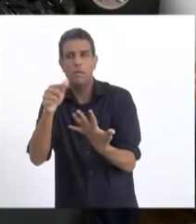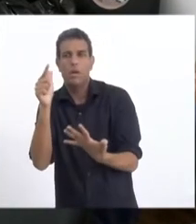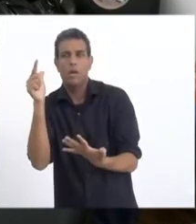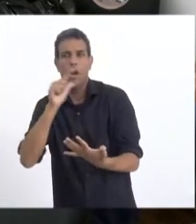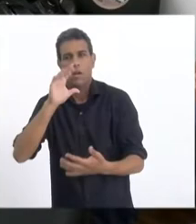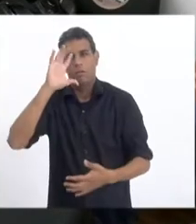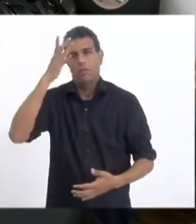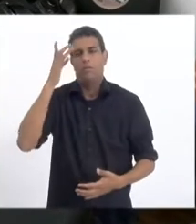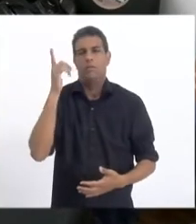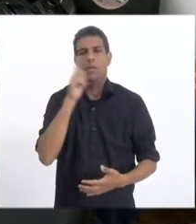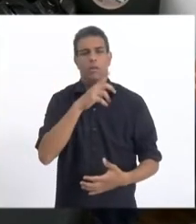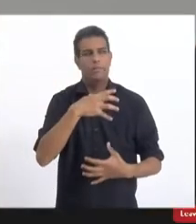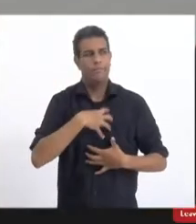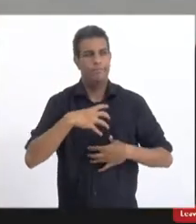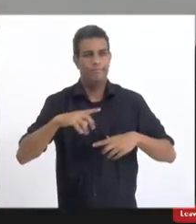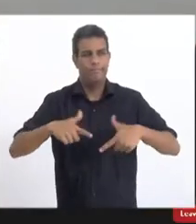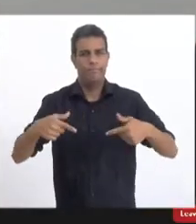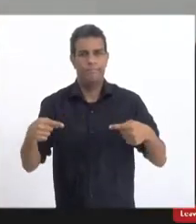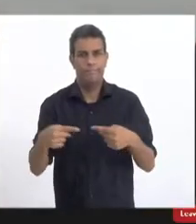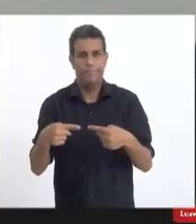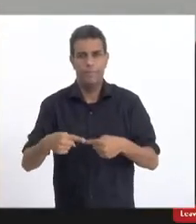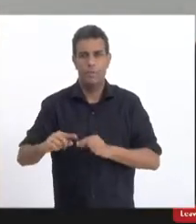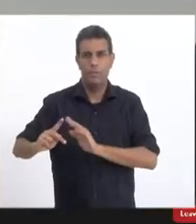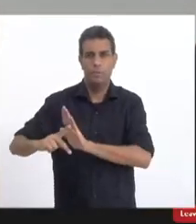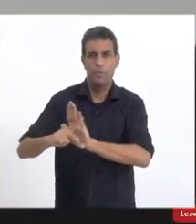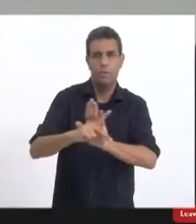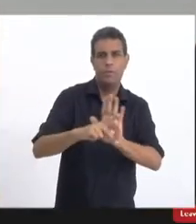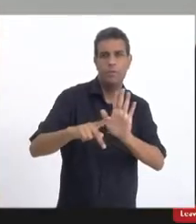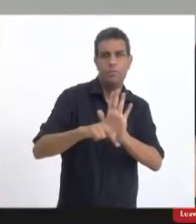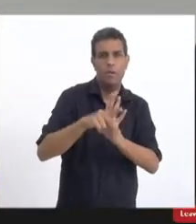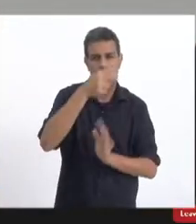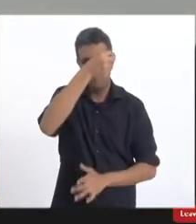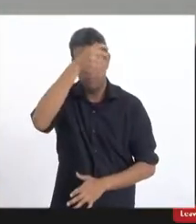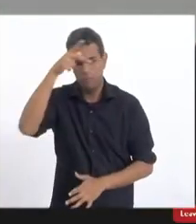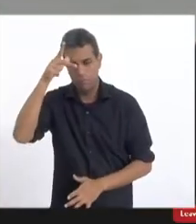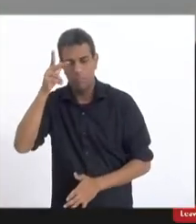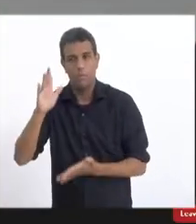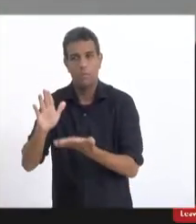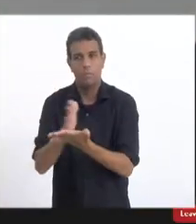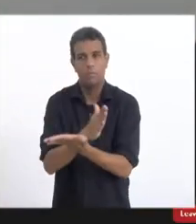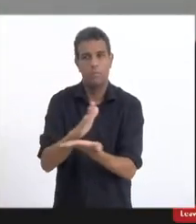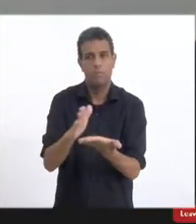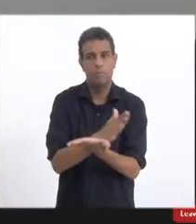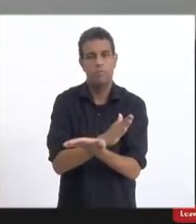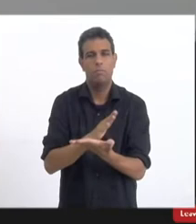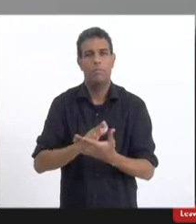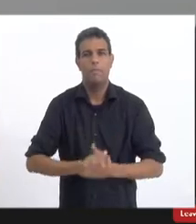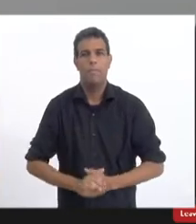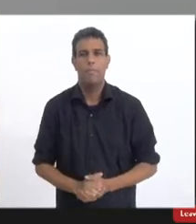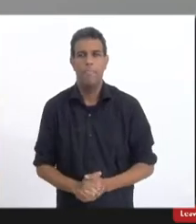gente conseguir atuar em projetos municipais aqui. Nós temos algumas opções. Então, vou temperar feijão, fazer um